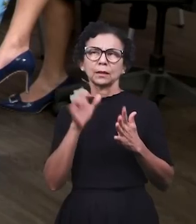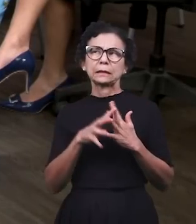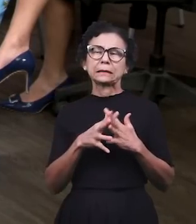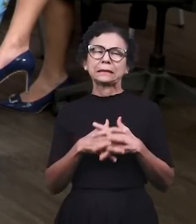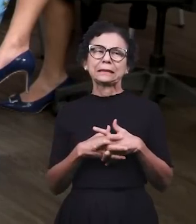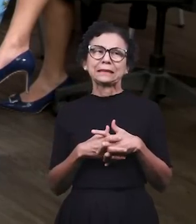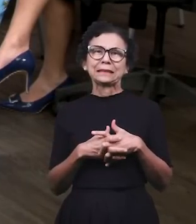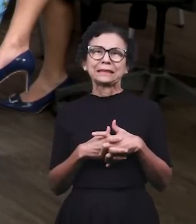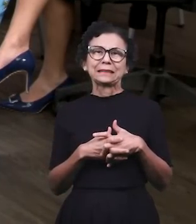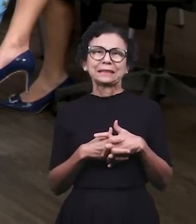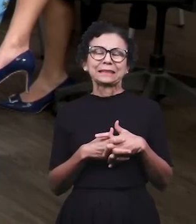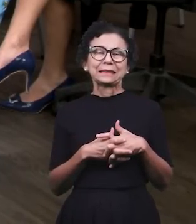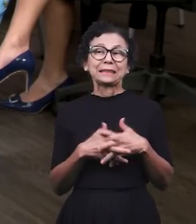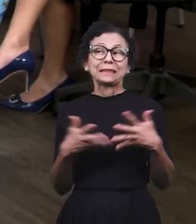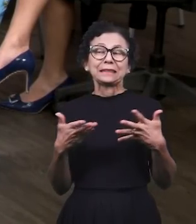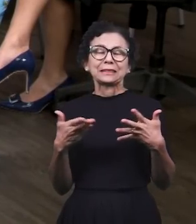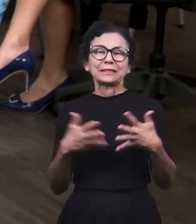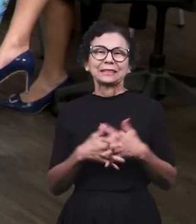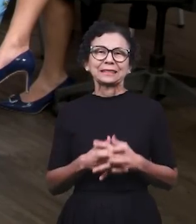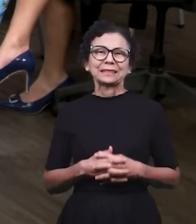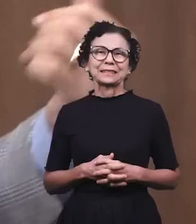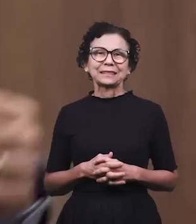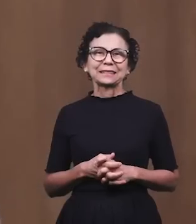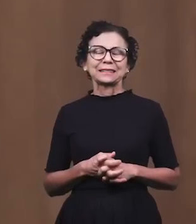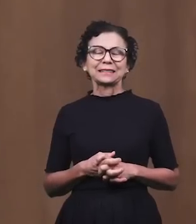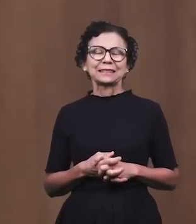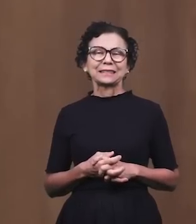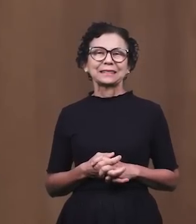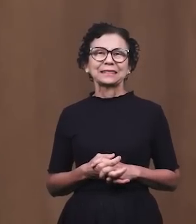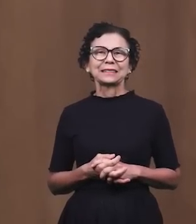mensagem diferente da primeira.